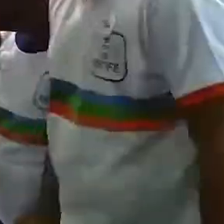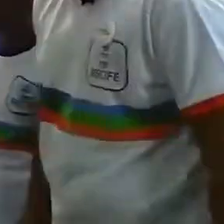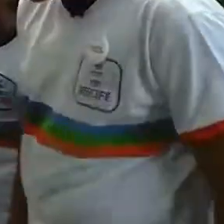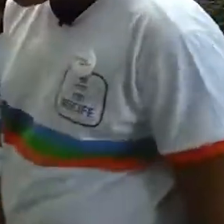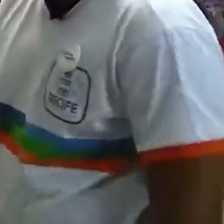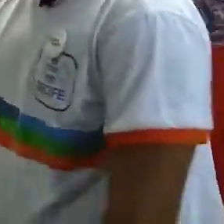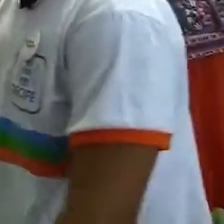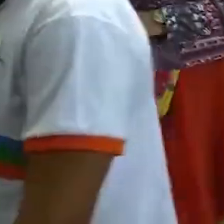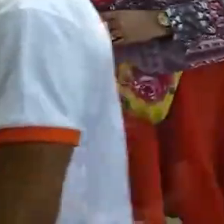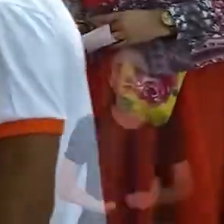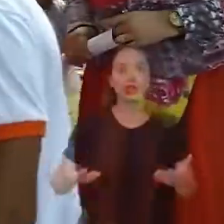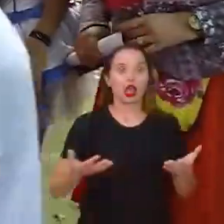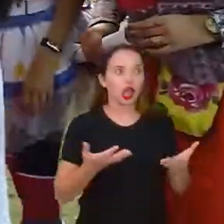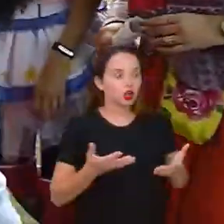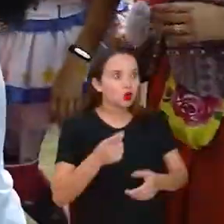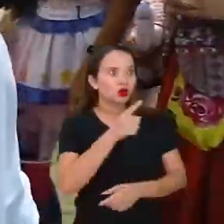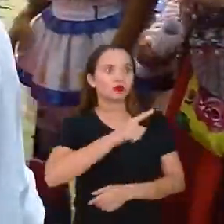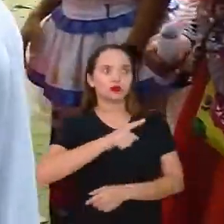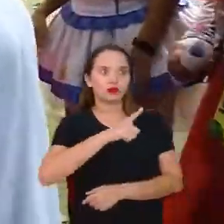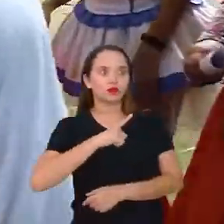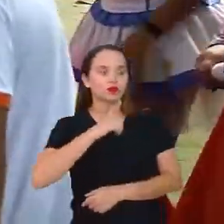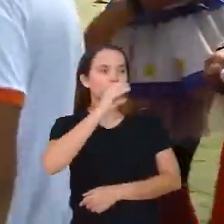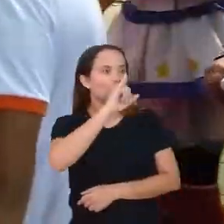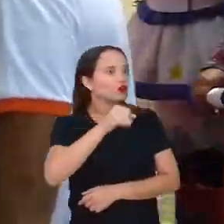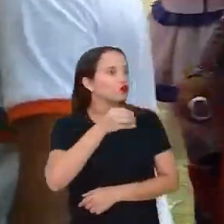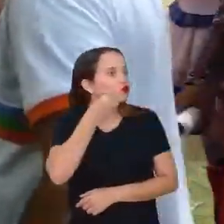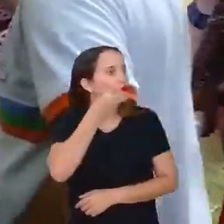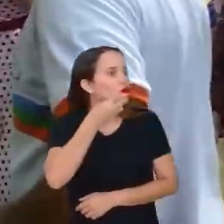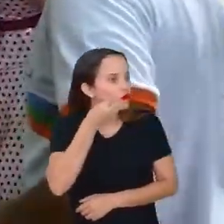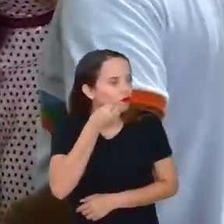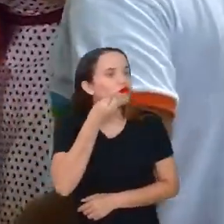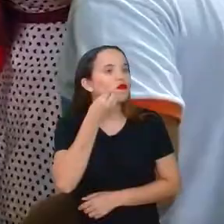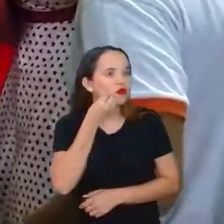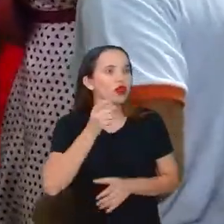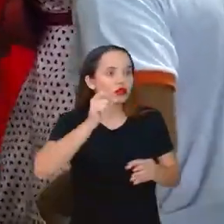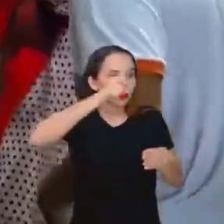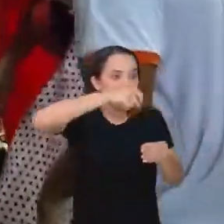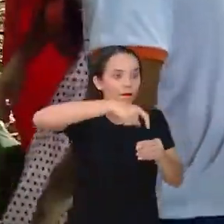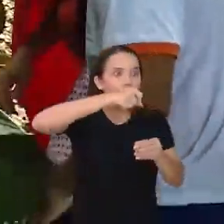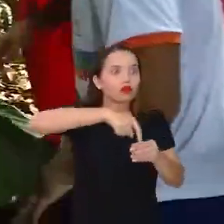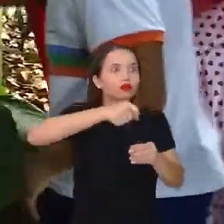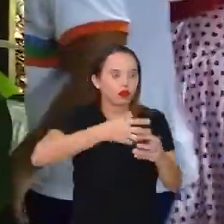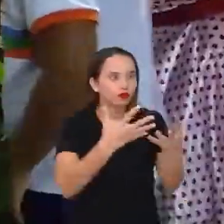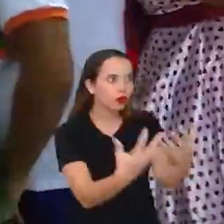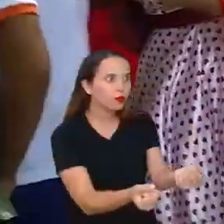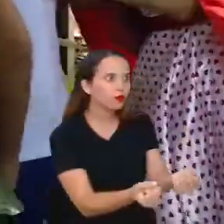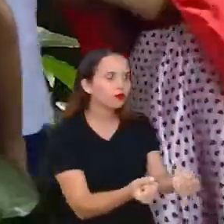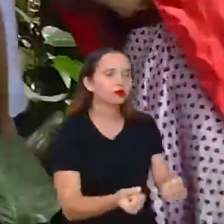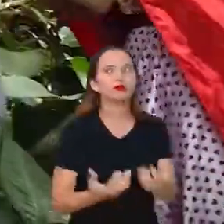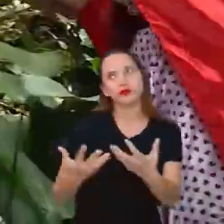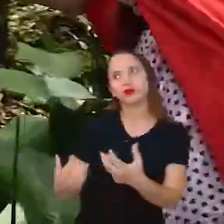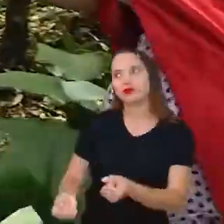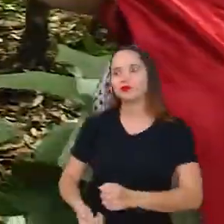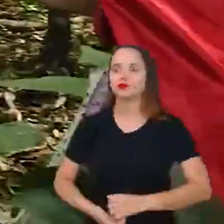agora vocês vão ter a experiência de plantar uma muda vamos lá